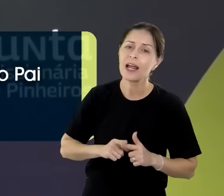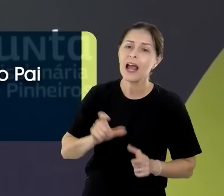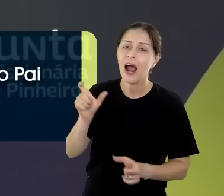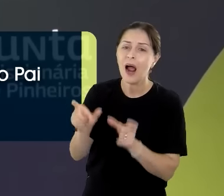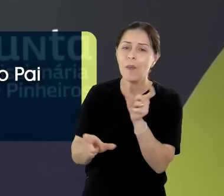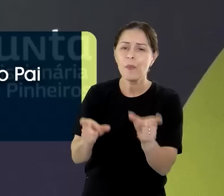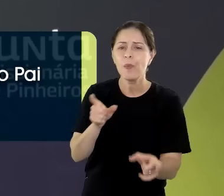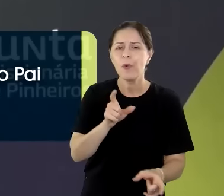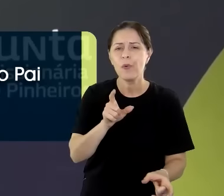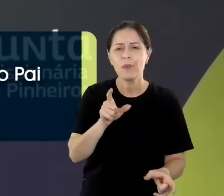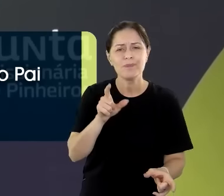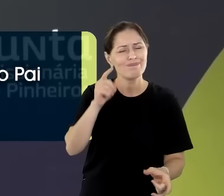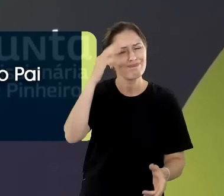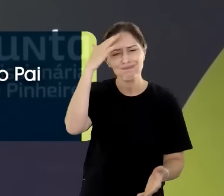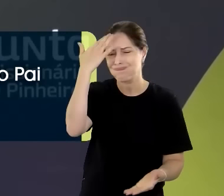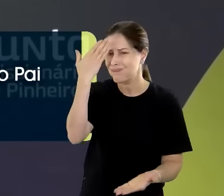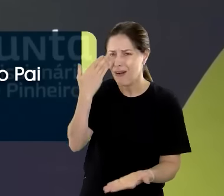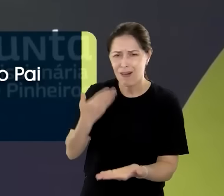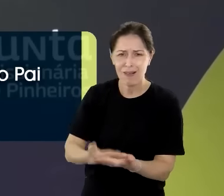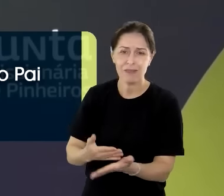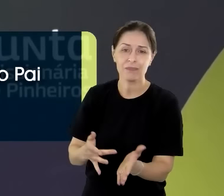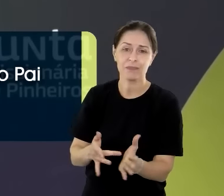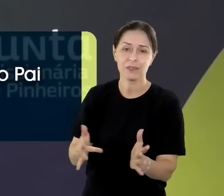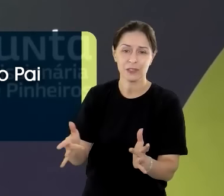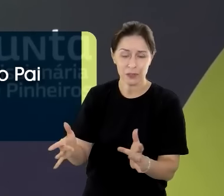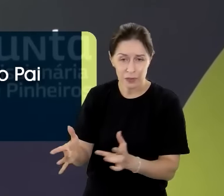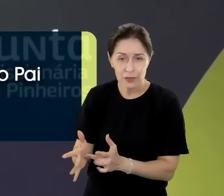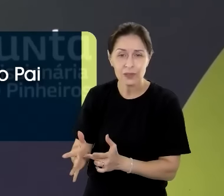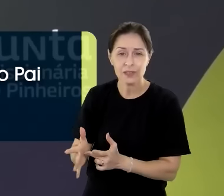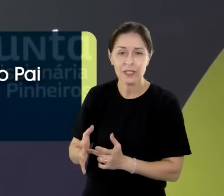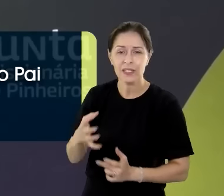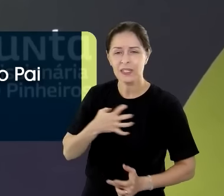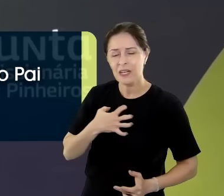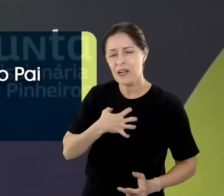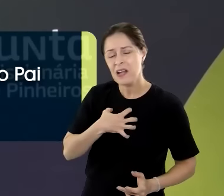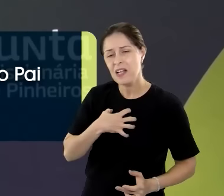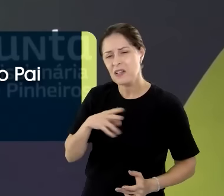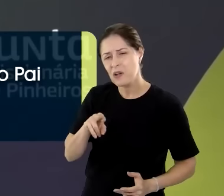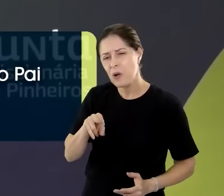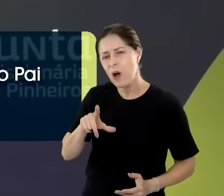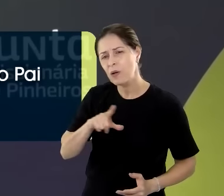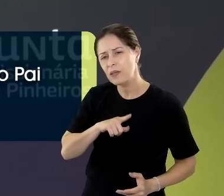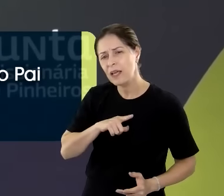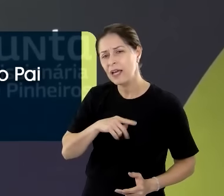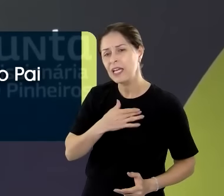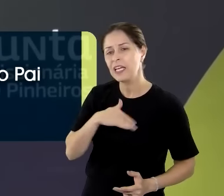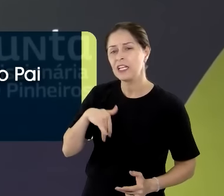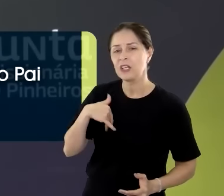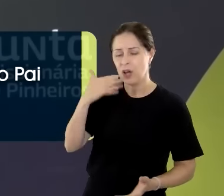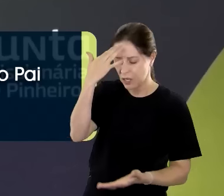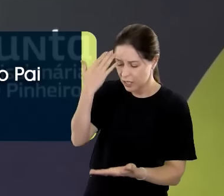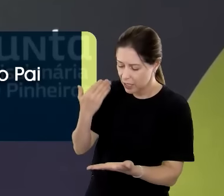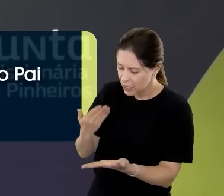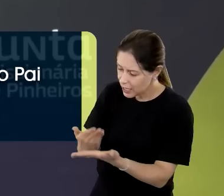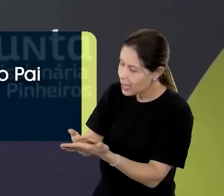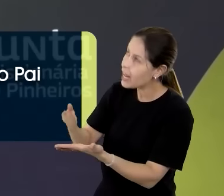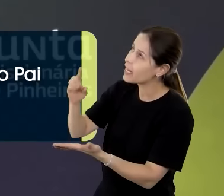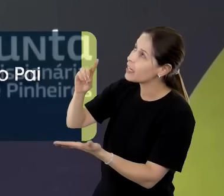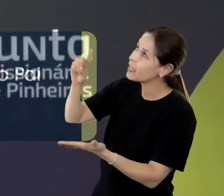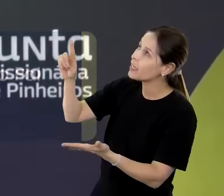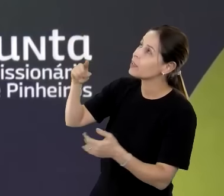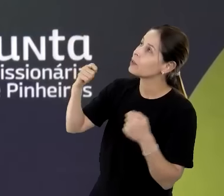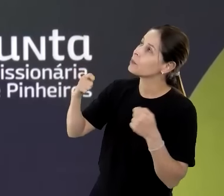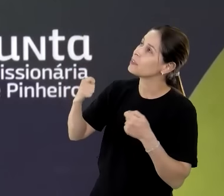que procuram essas coisas, mas vosso Pai sabe que necessitais de todas elas. Por